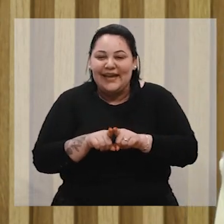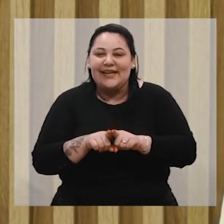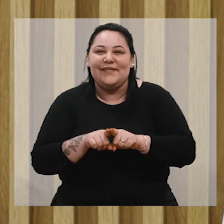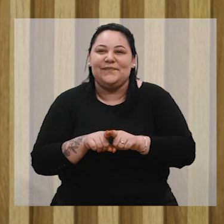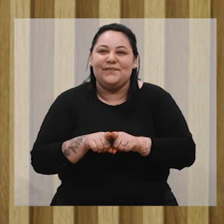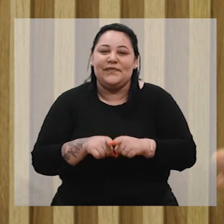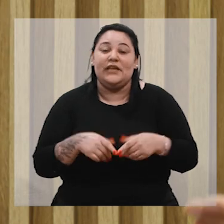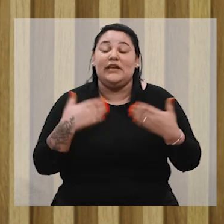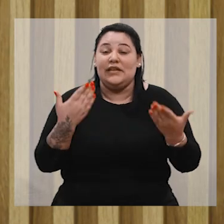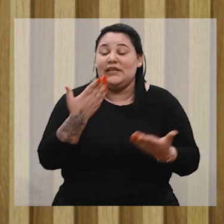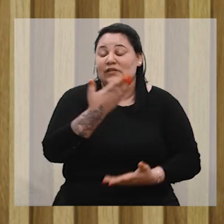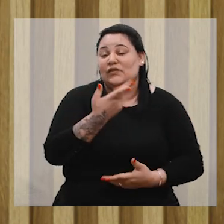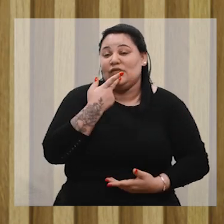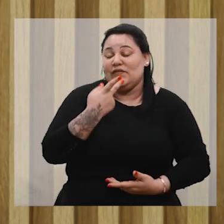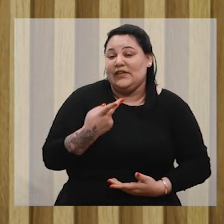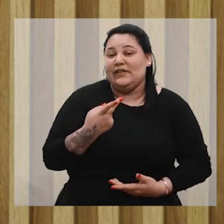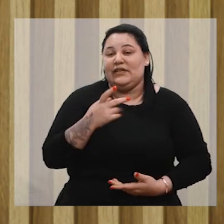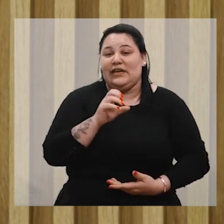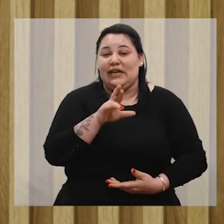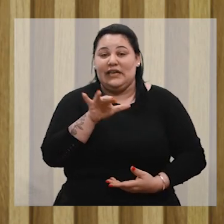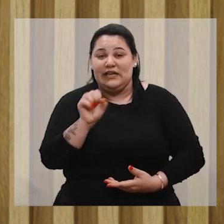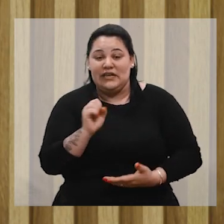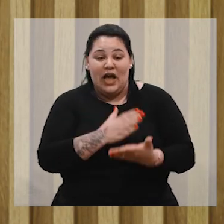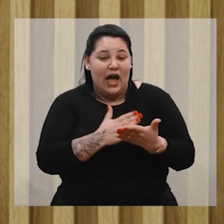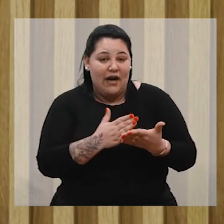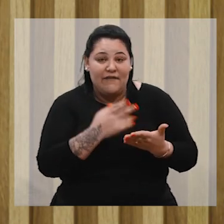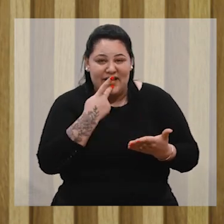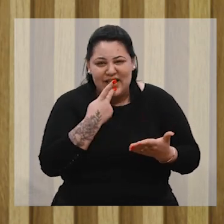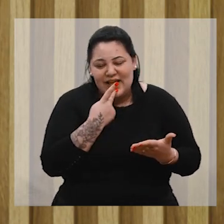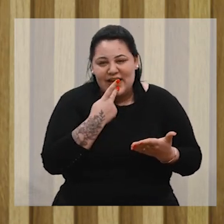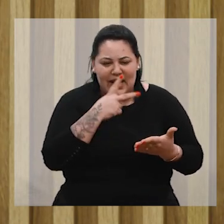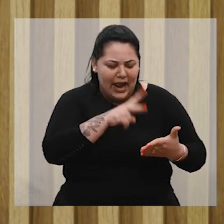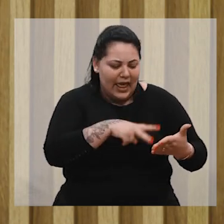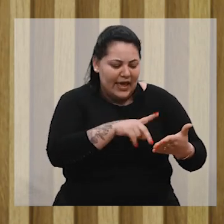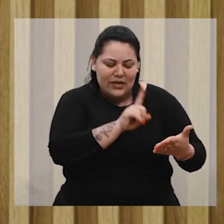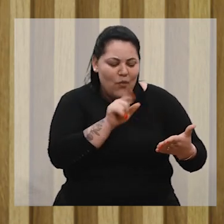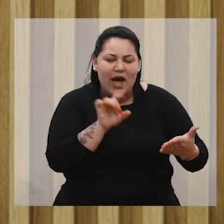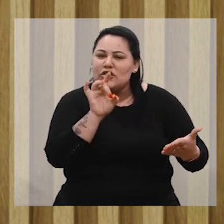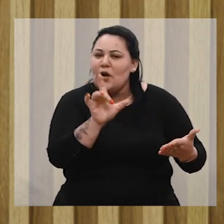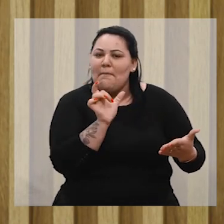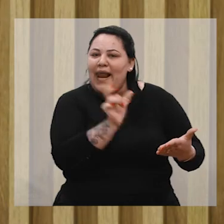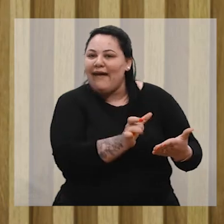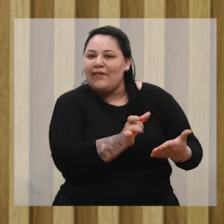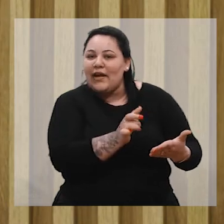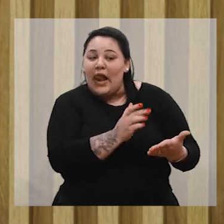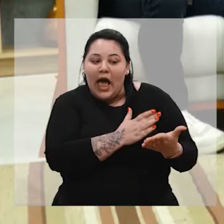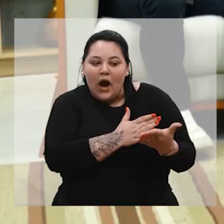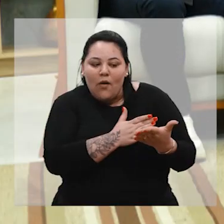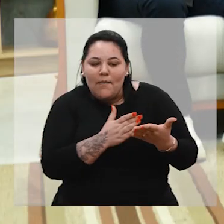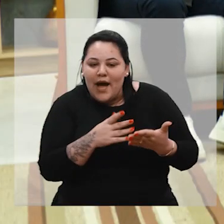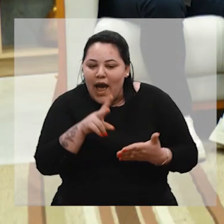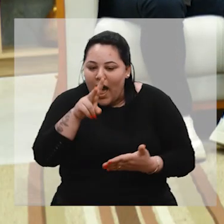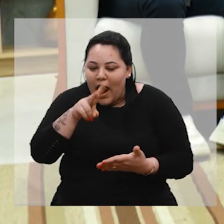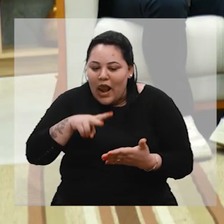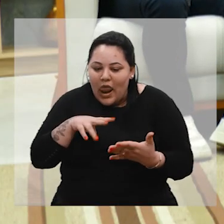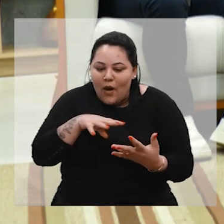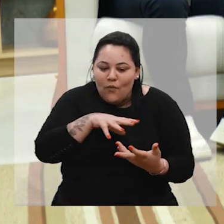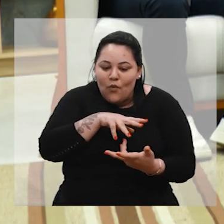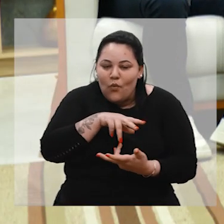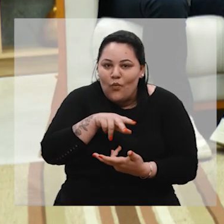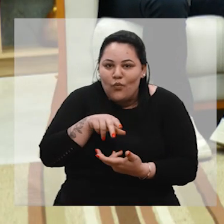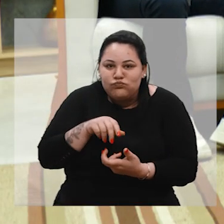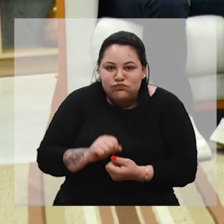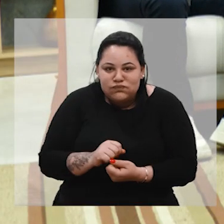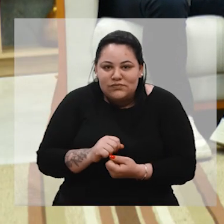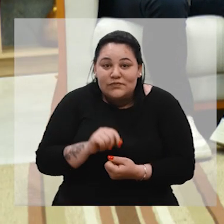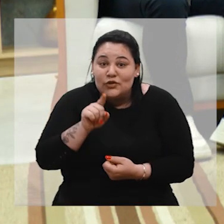violão. E nesse caso, quando a Cris fala, né, que a criança começa a ler, ela não lê só a palavra, ela lê o mundo. E